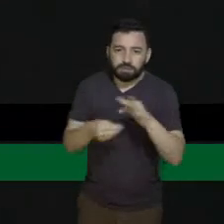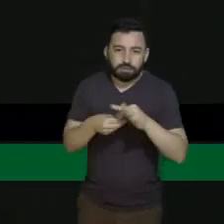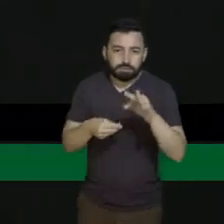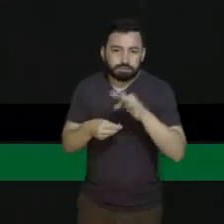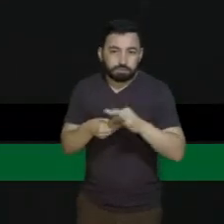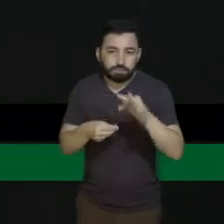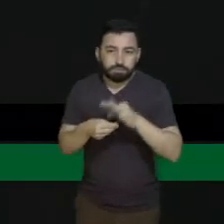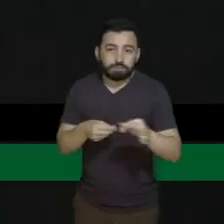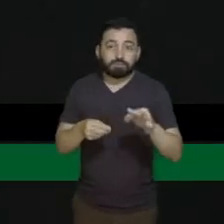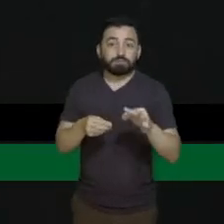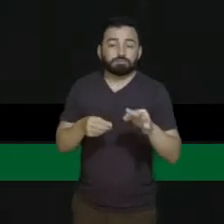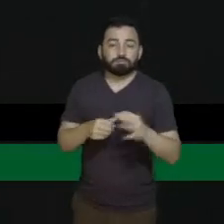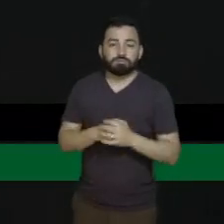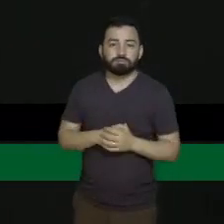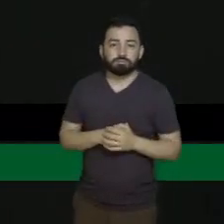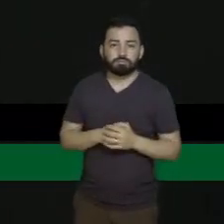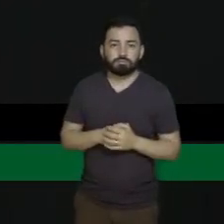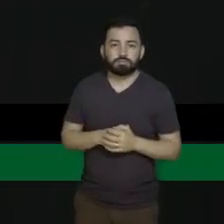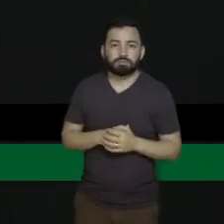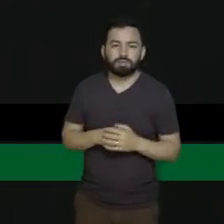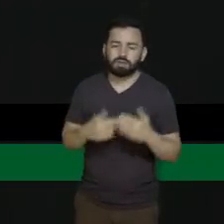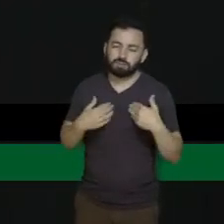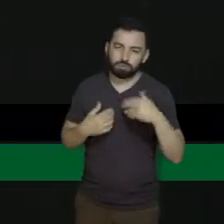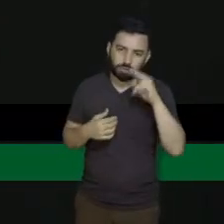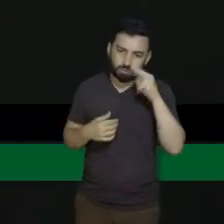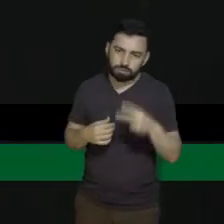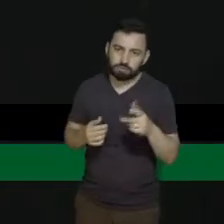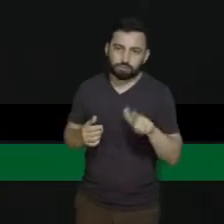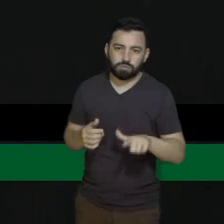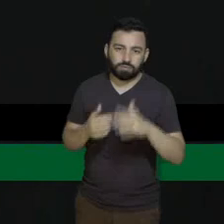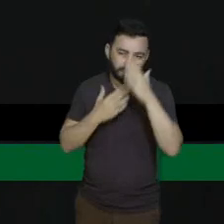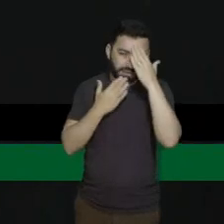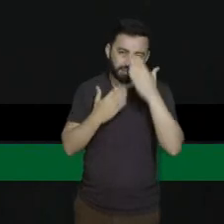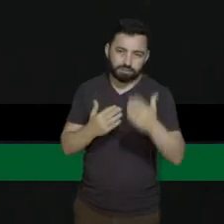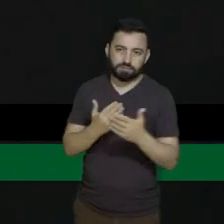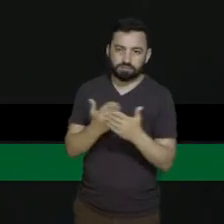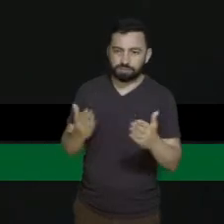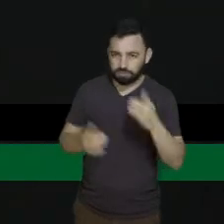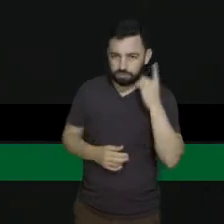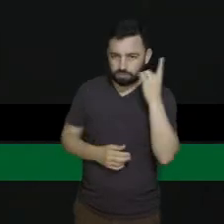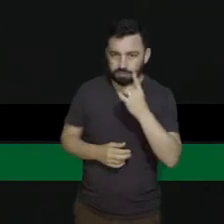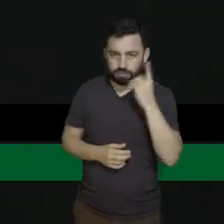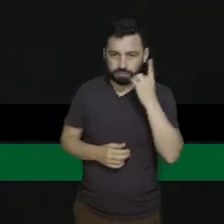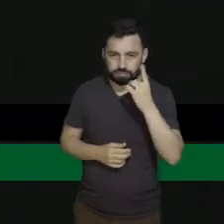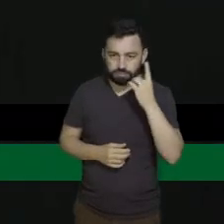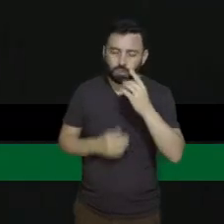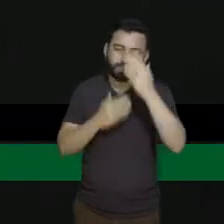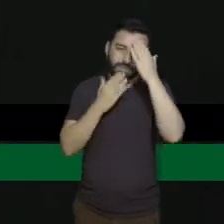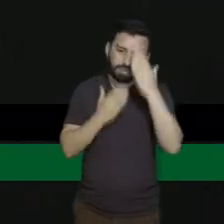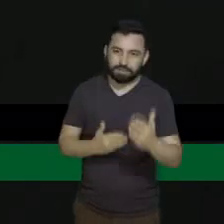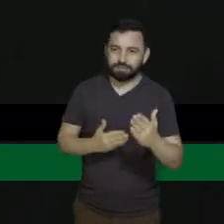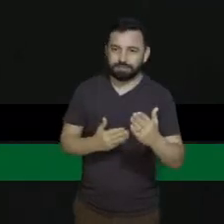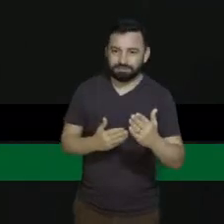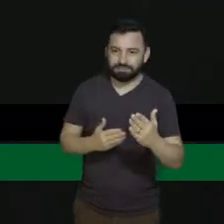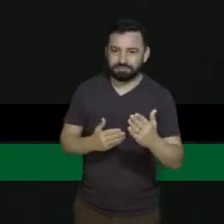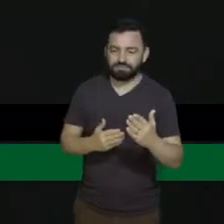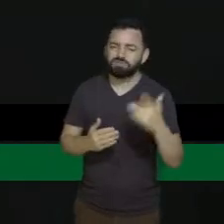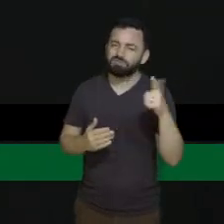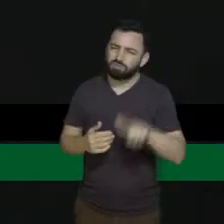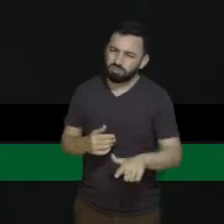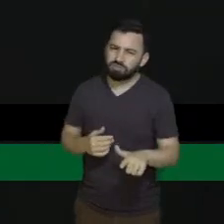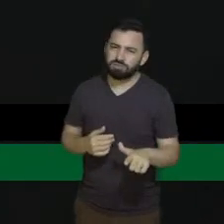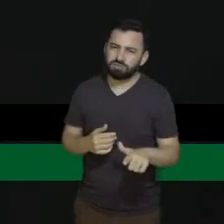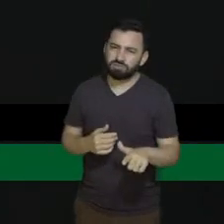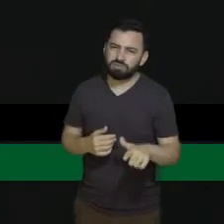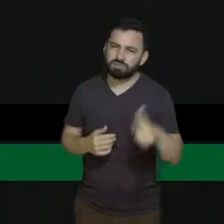luta que fazem, e de novo reconhecer e agradecer aos senhores deputados. Obrigado. Façam de novo.